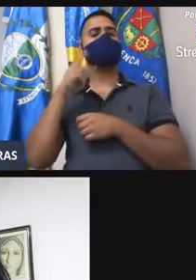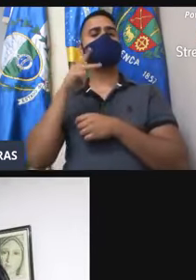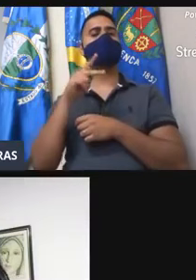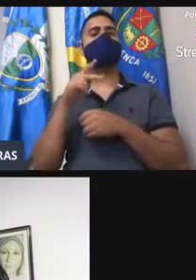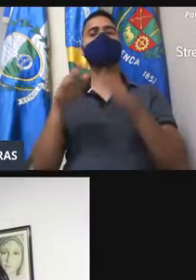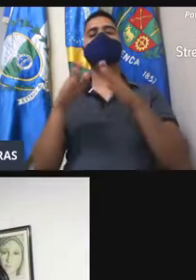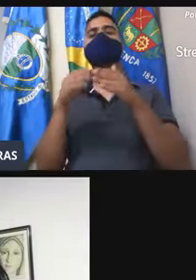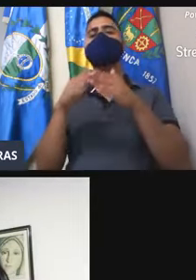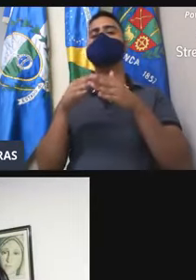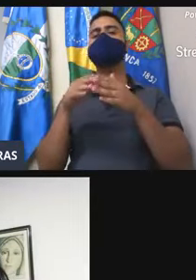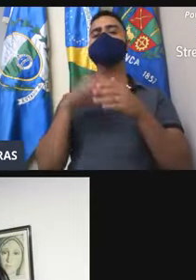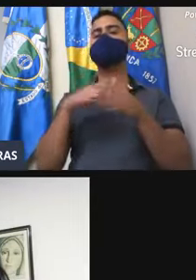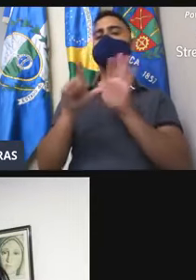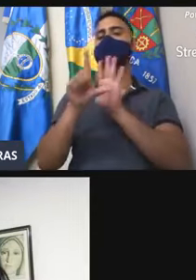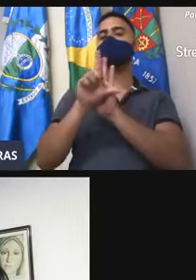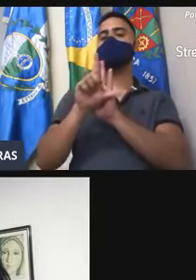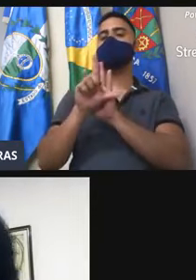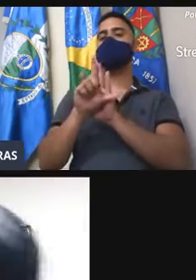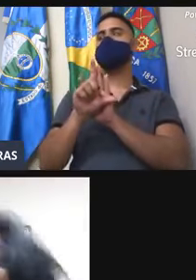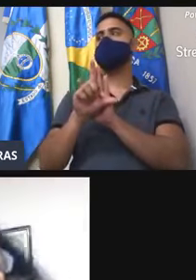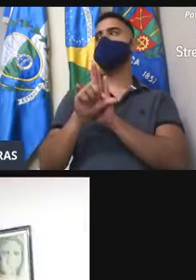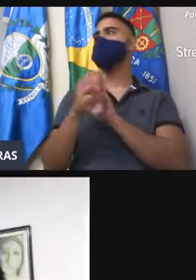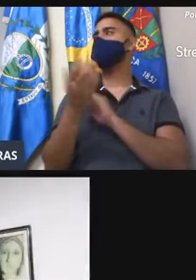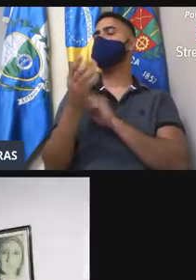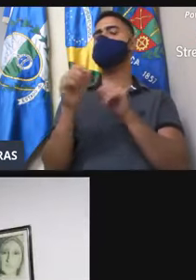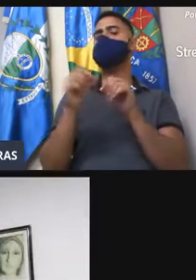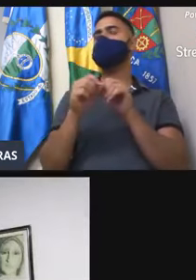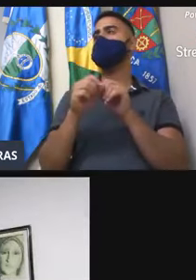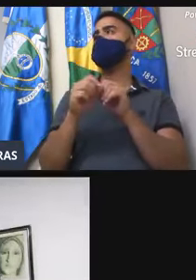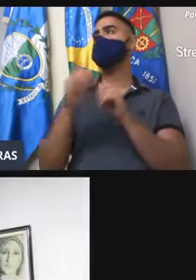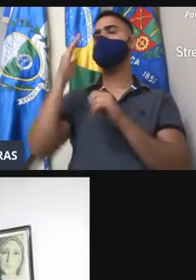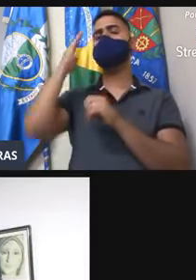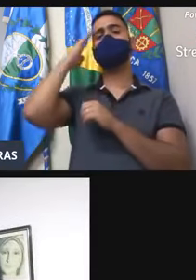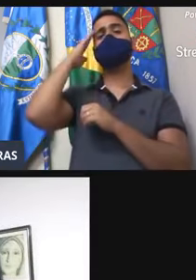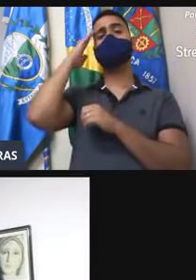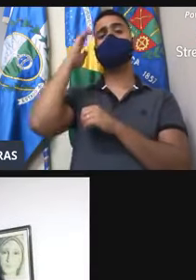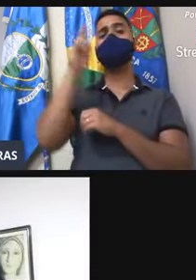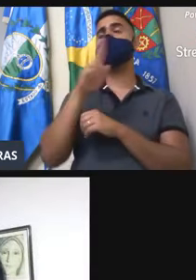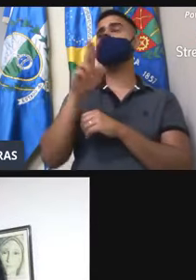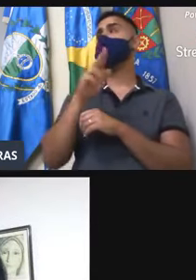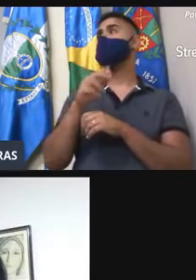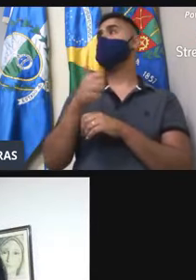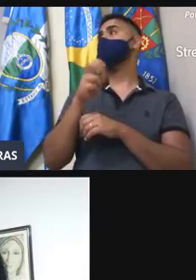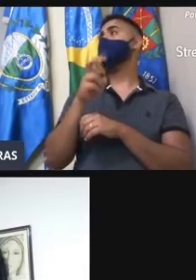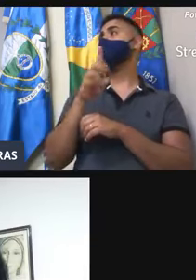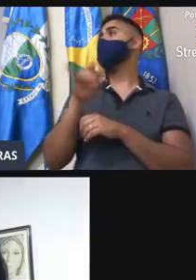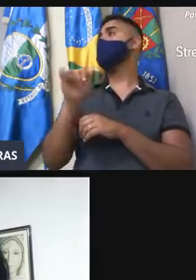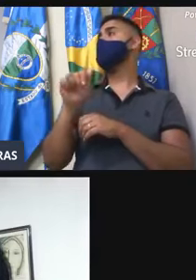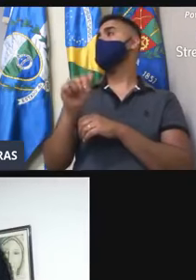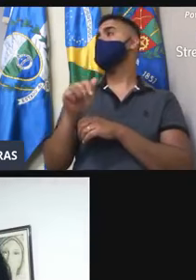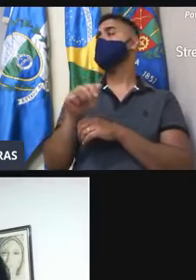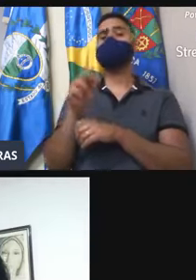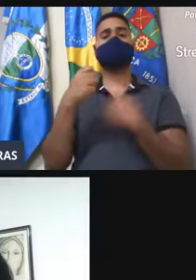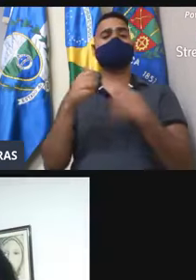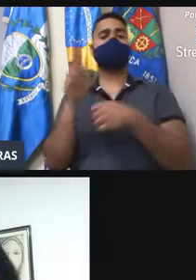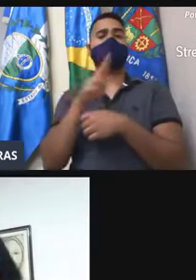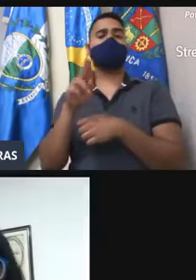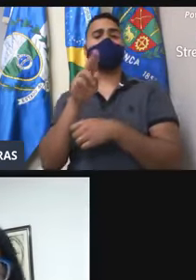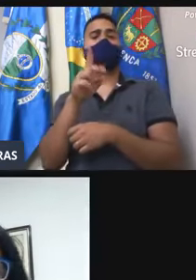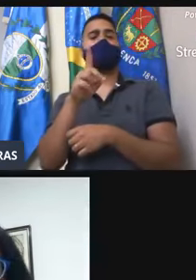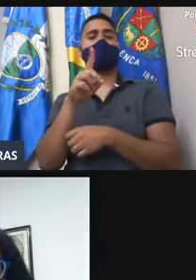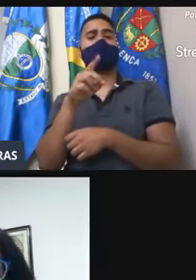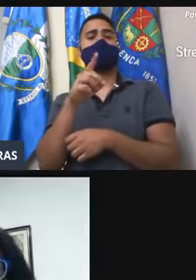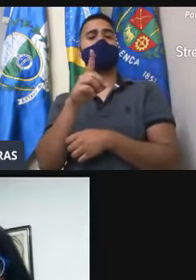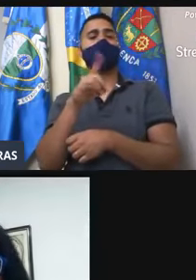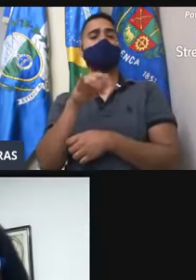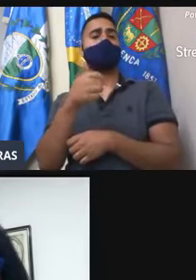colocação da lei, e eu falei que eu queria fazer uma emenda, achei que não, ele ia utilizar os 15 dias deles. Acabou que não utilizou os 15 dias, utilizou uma